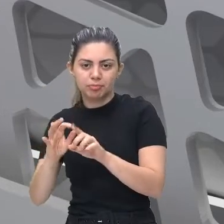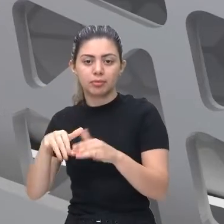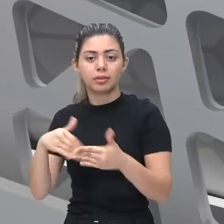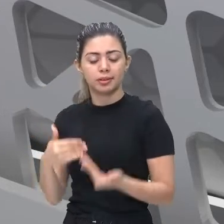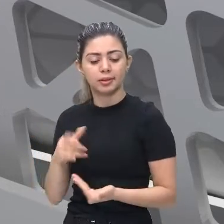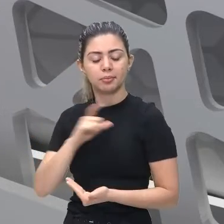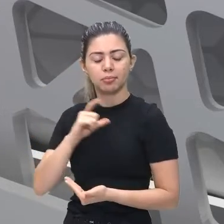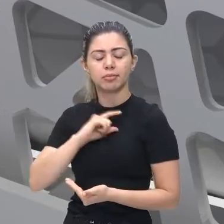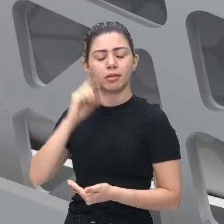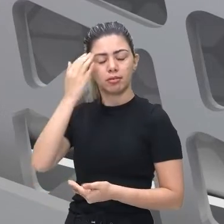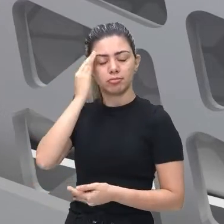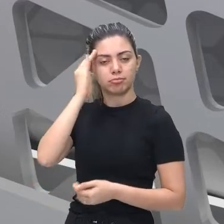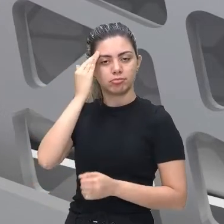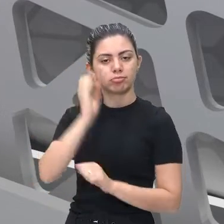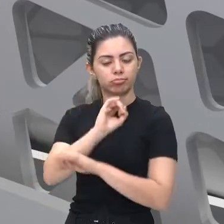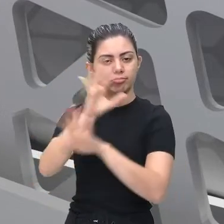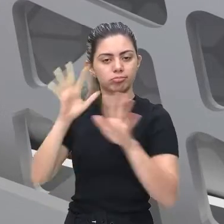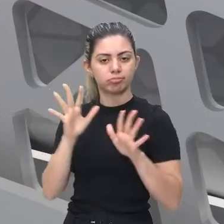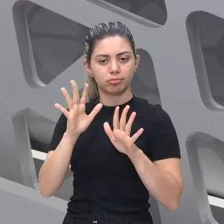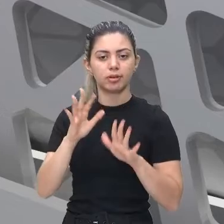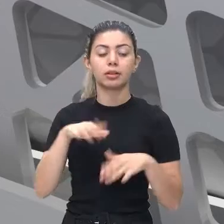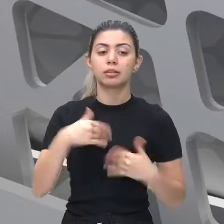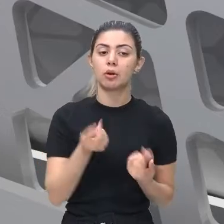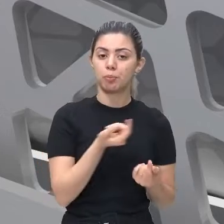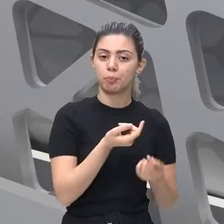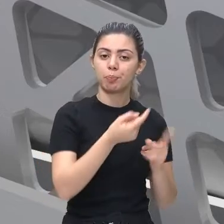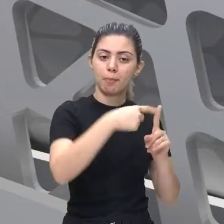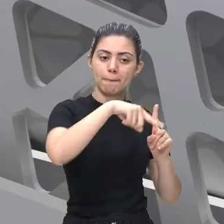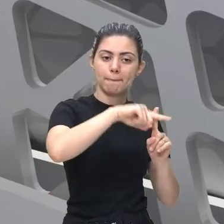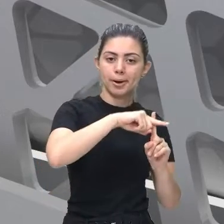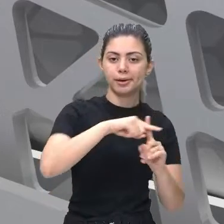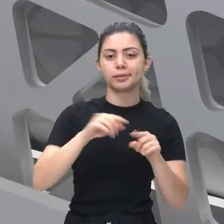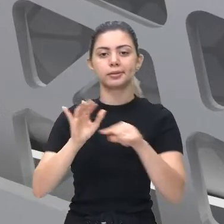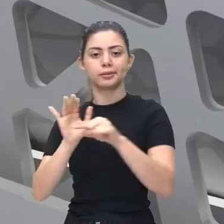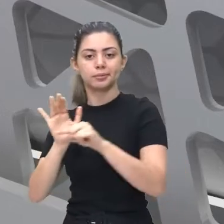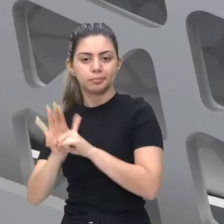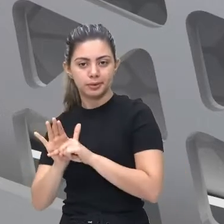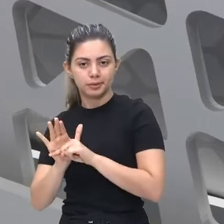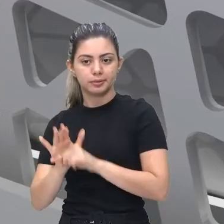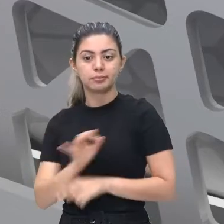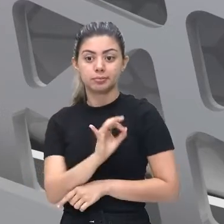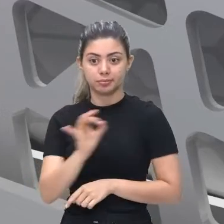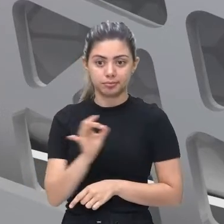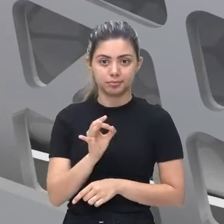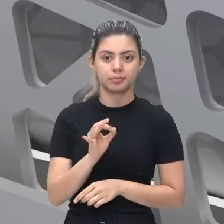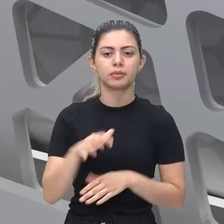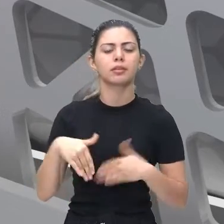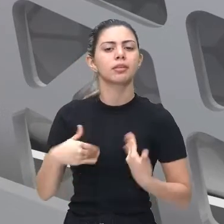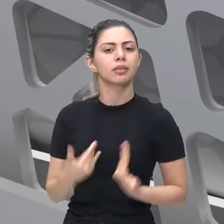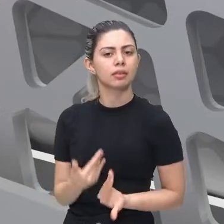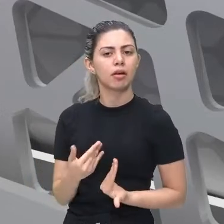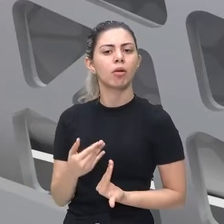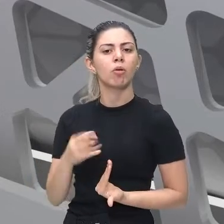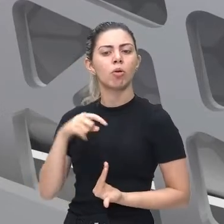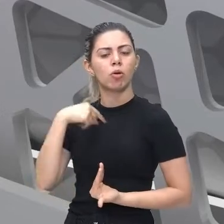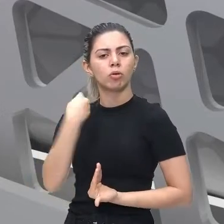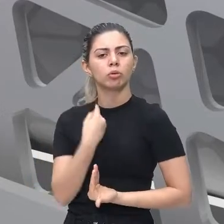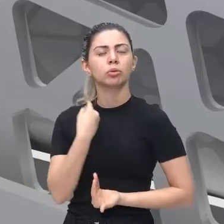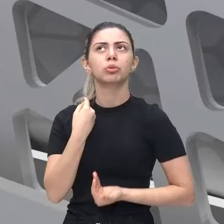esses entendimentos para mais e para menos, certo? Como nós